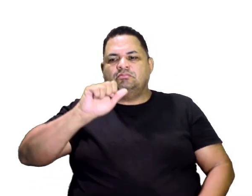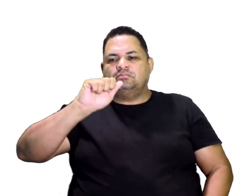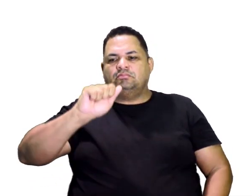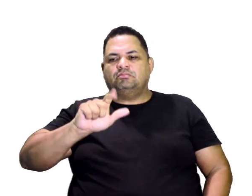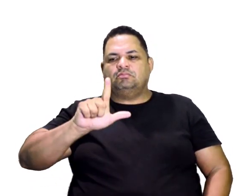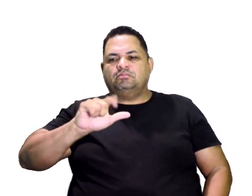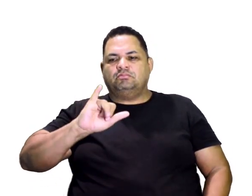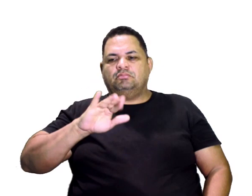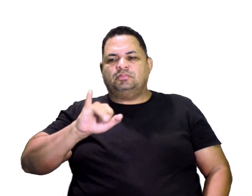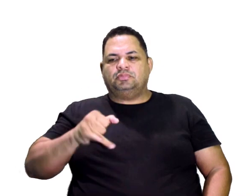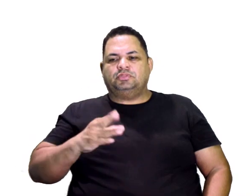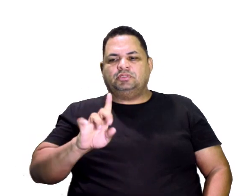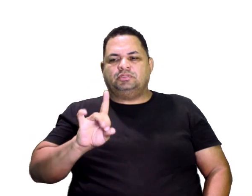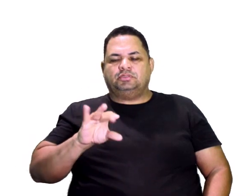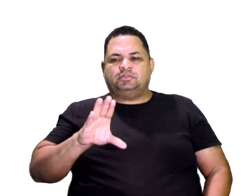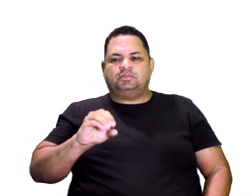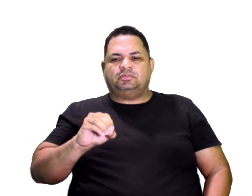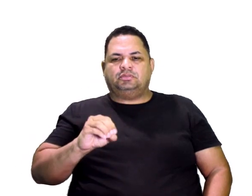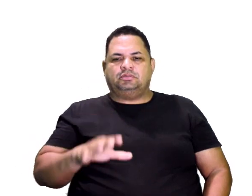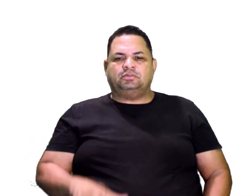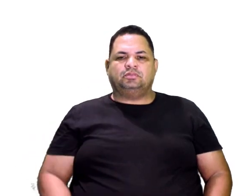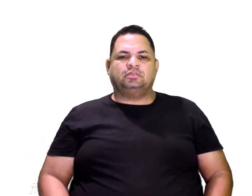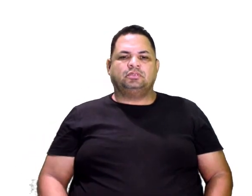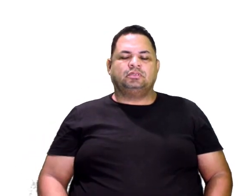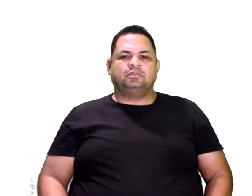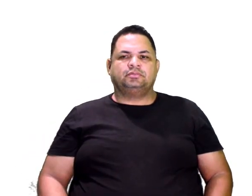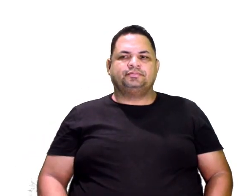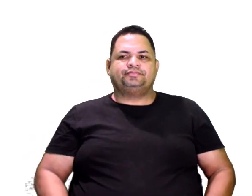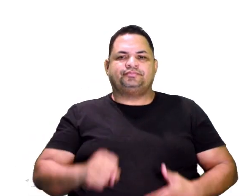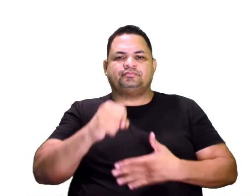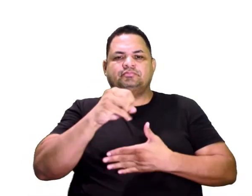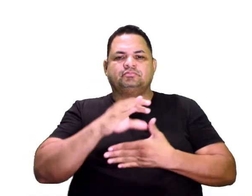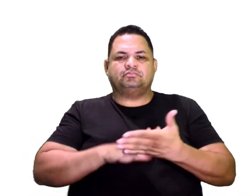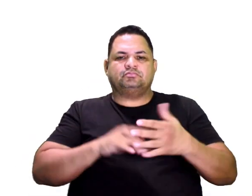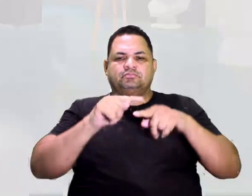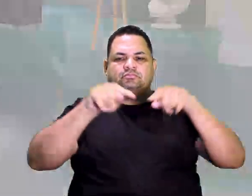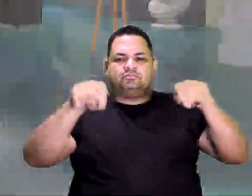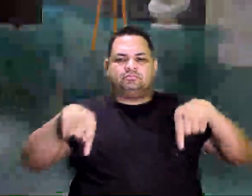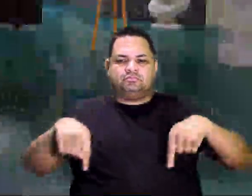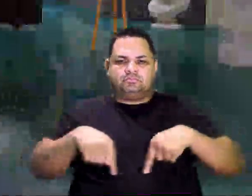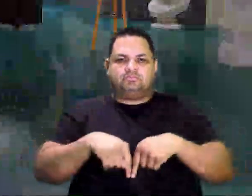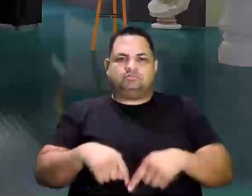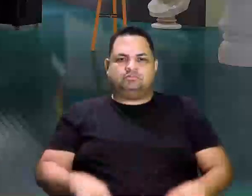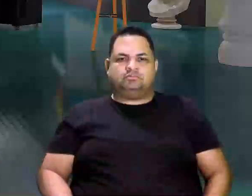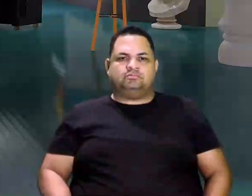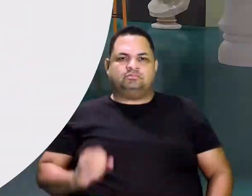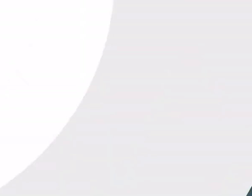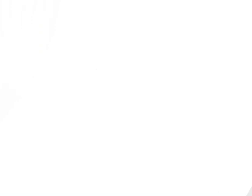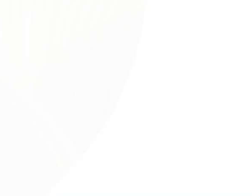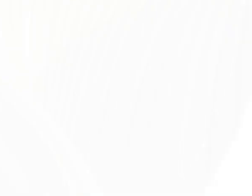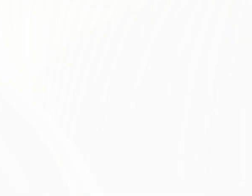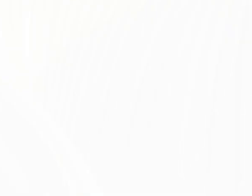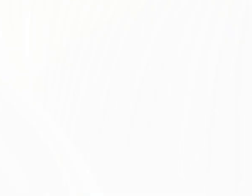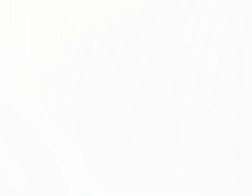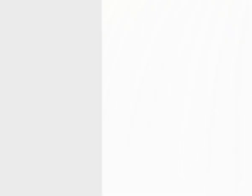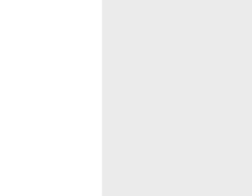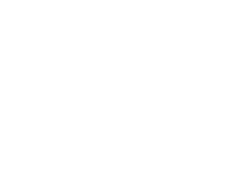Aleijadinho na igreja. Então, agora nós vamos para a nossa atividade de sala, ok?